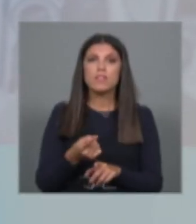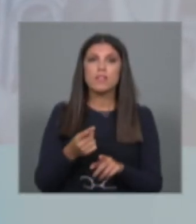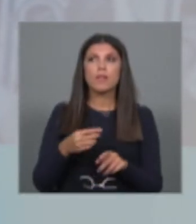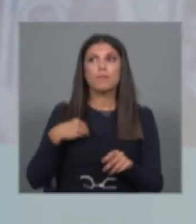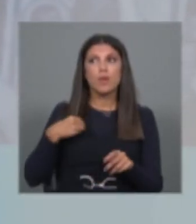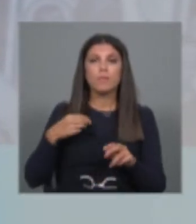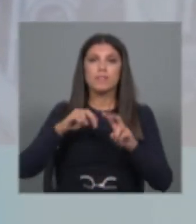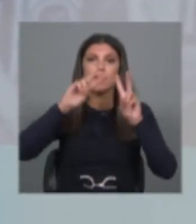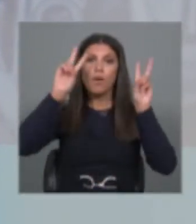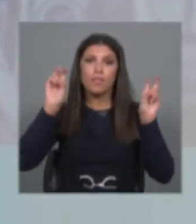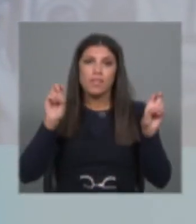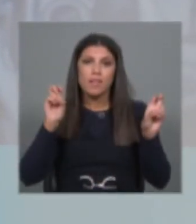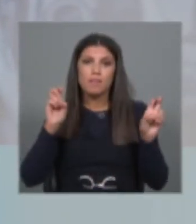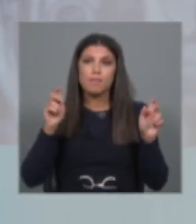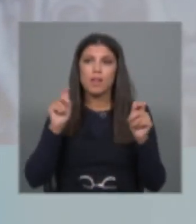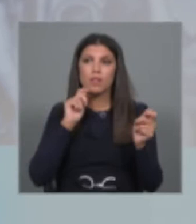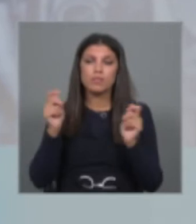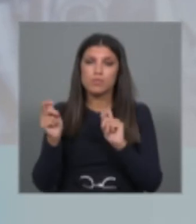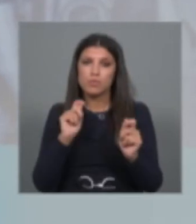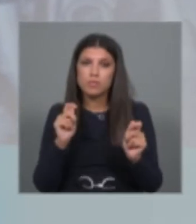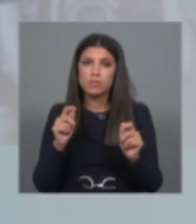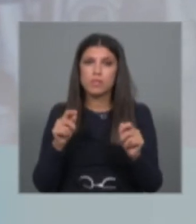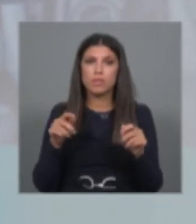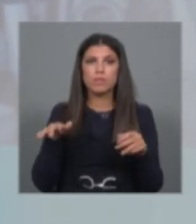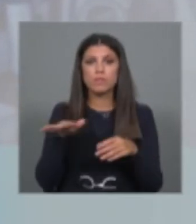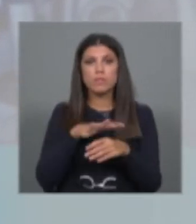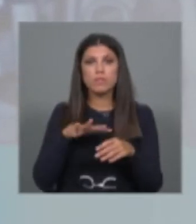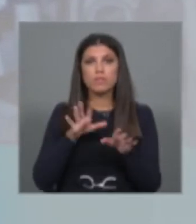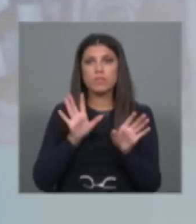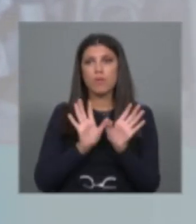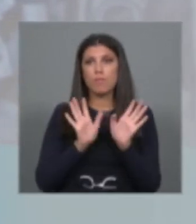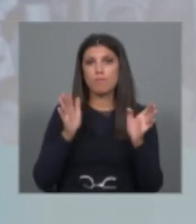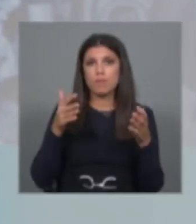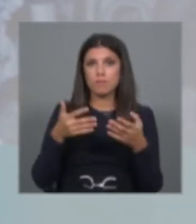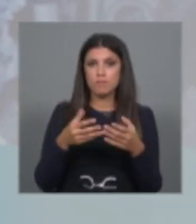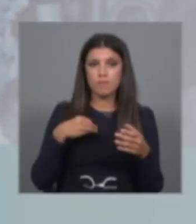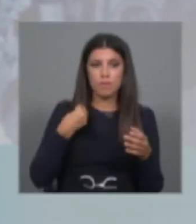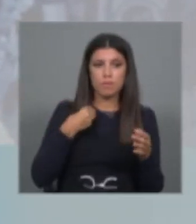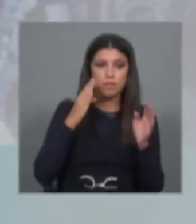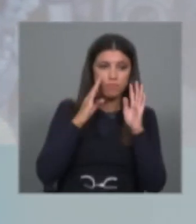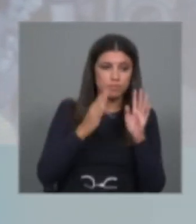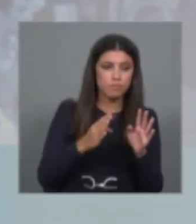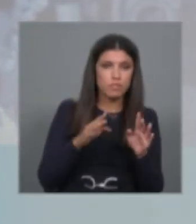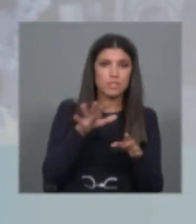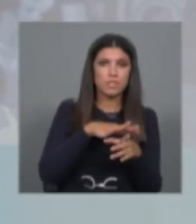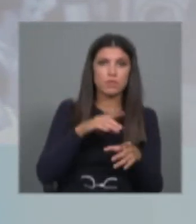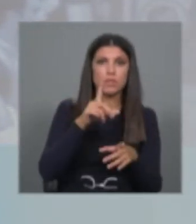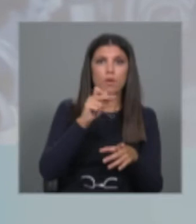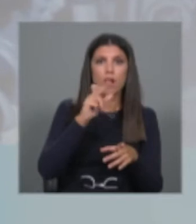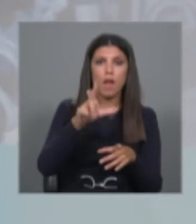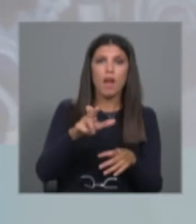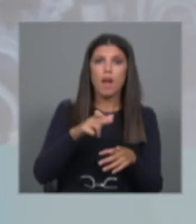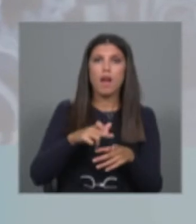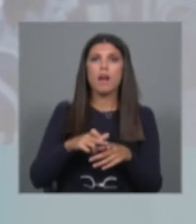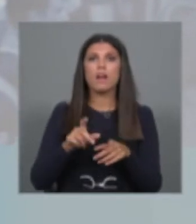a ocorrer no Estado que vivemos, com uma preocupação atroz pela situação em lares e sobre aqueles que